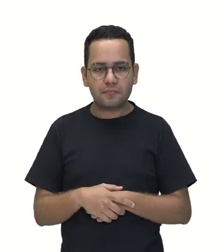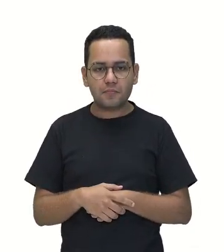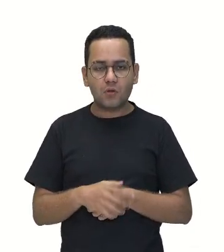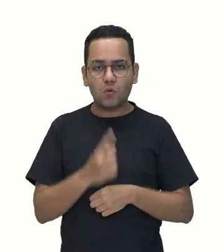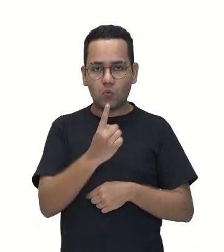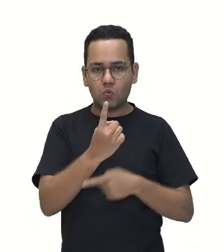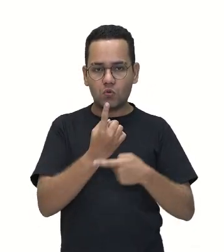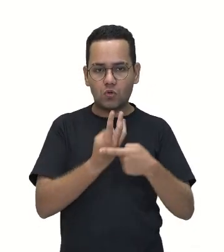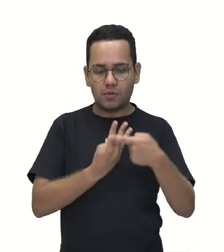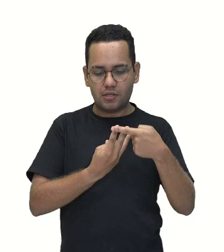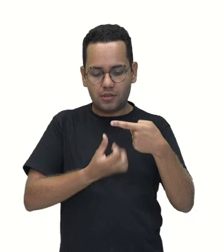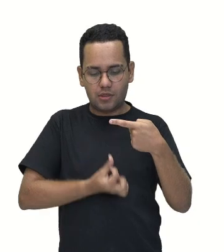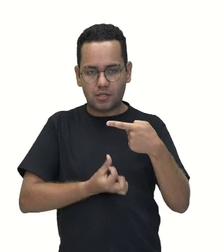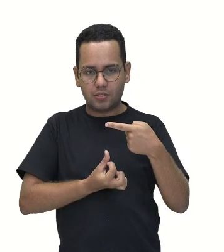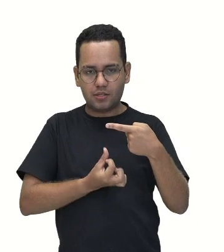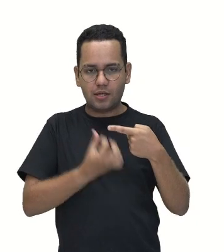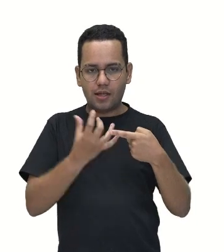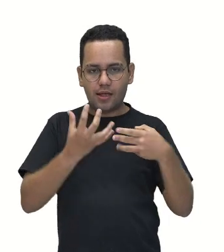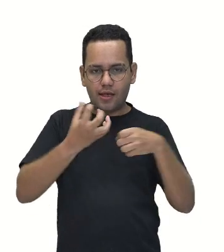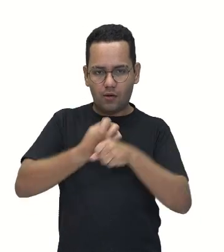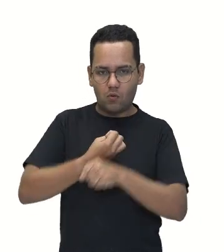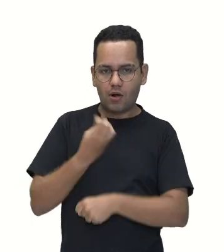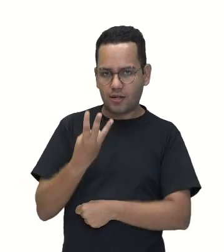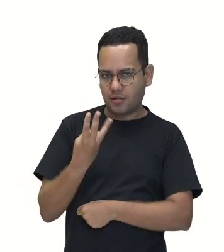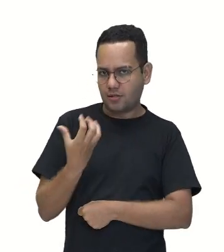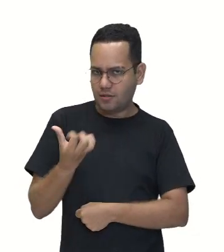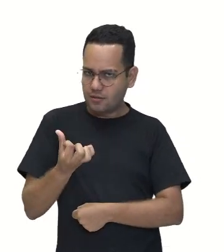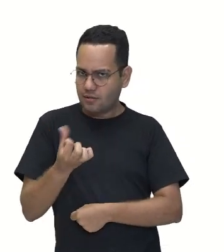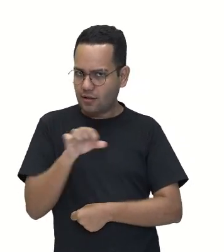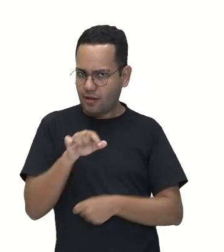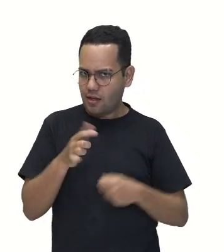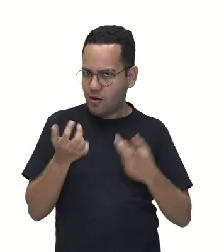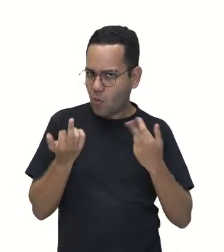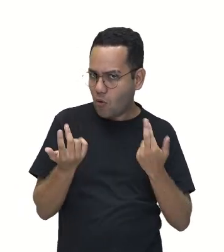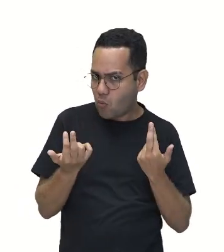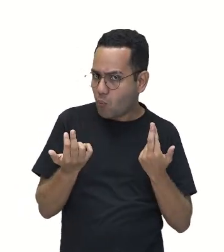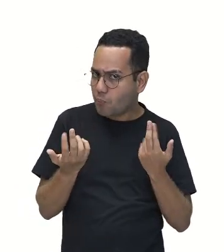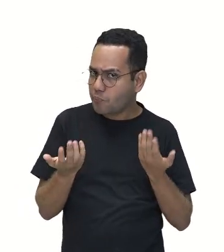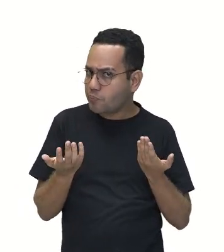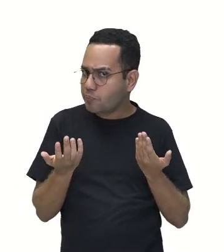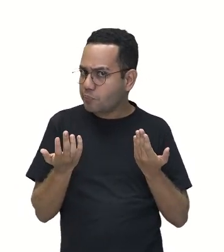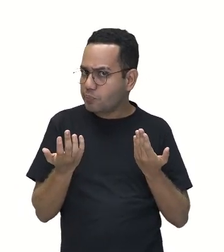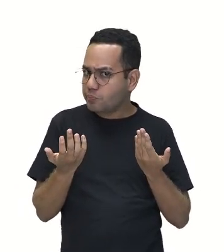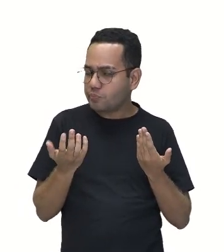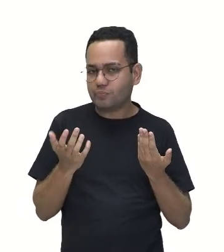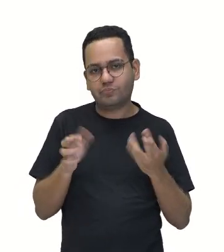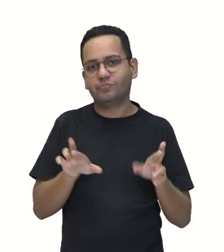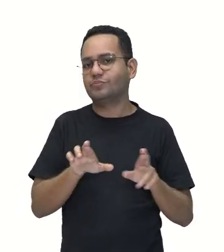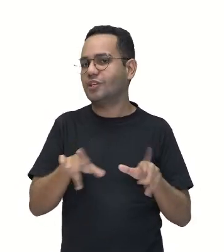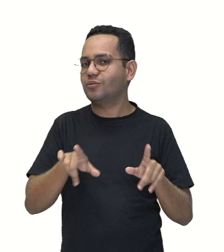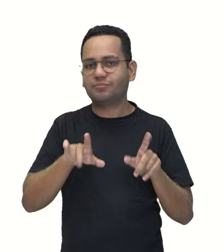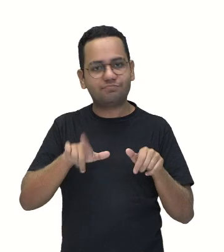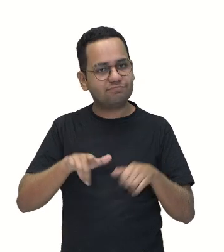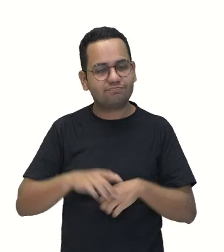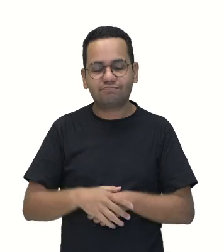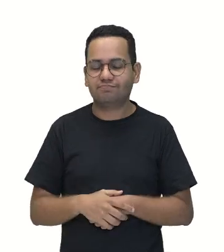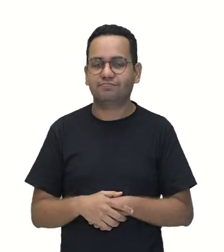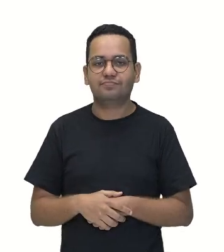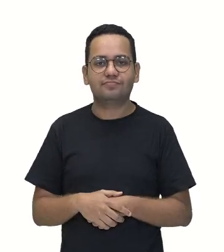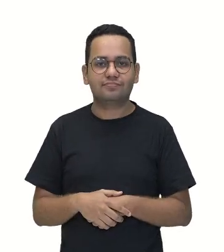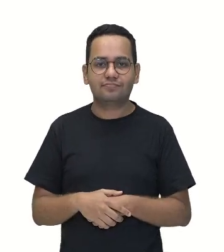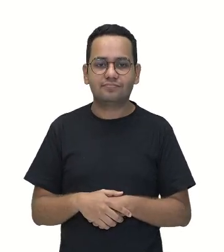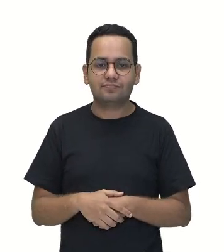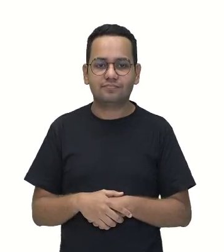36 é igual a a 36 Claro que não não é